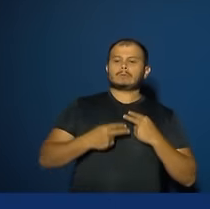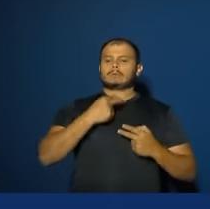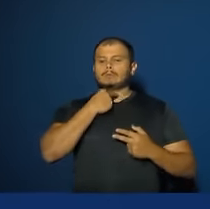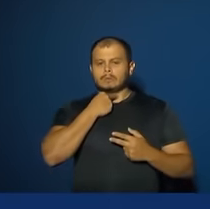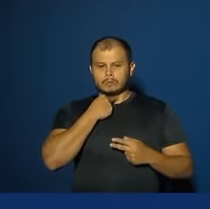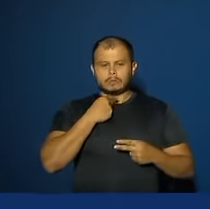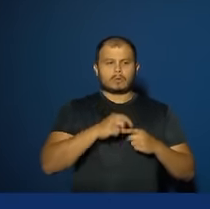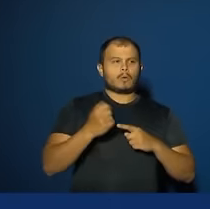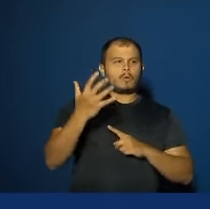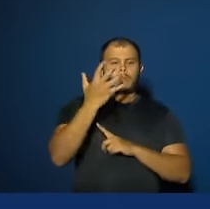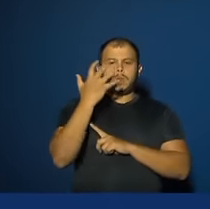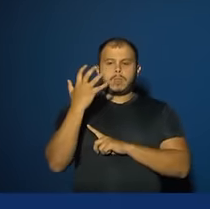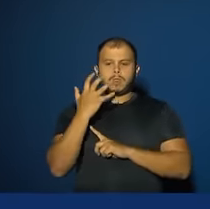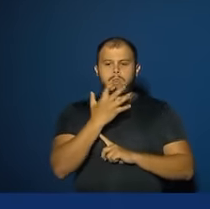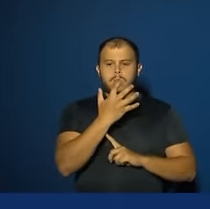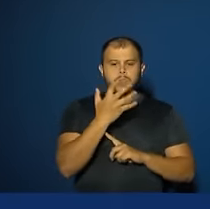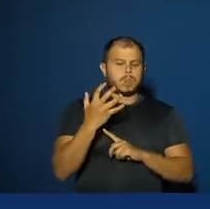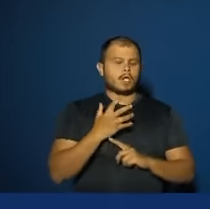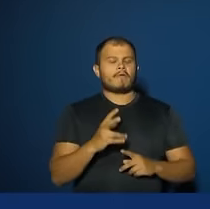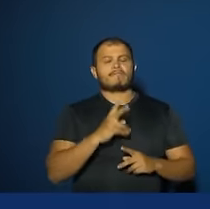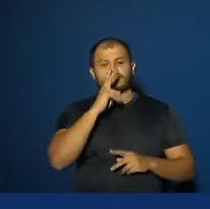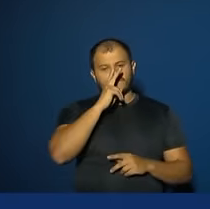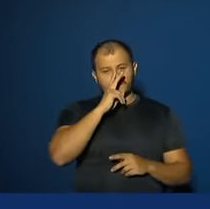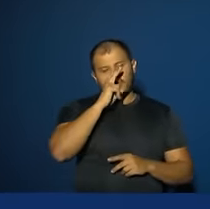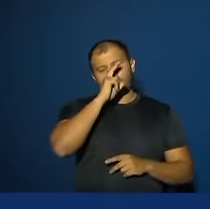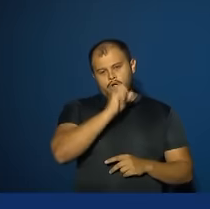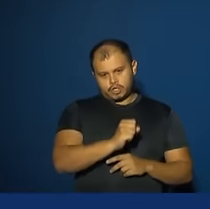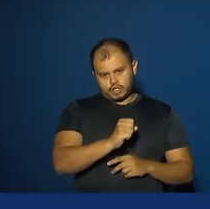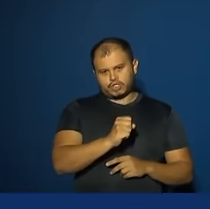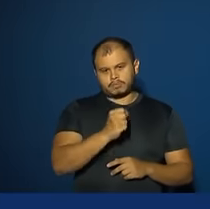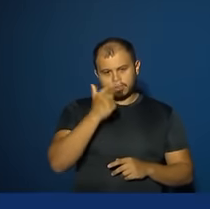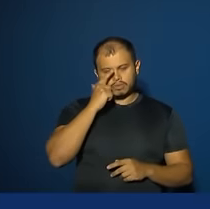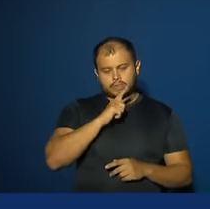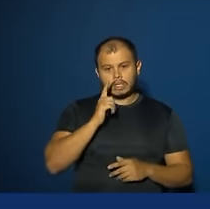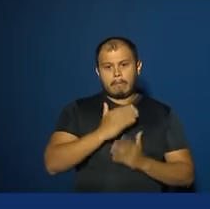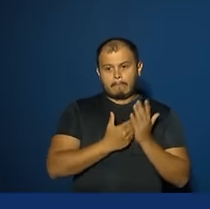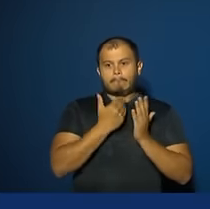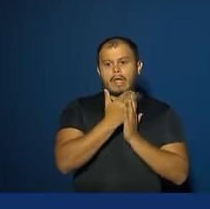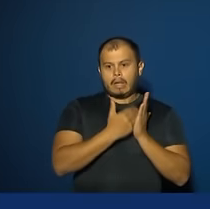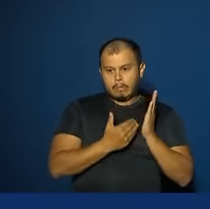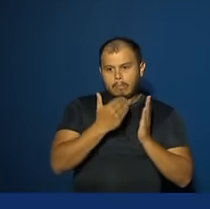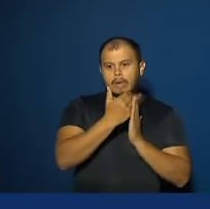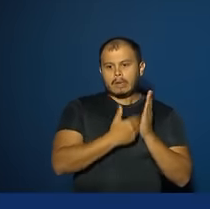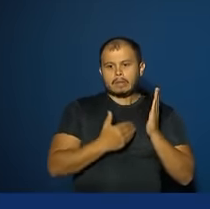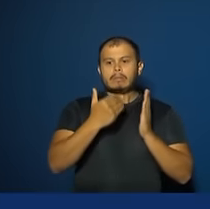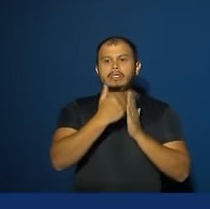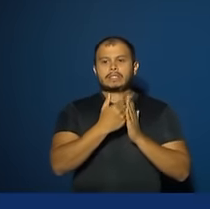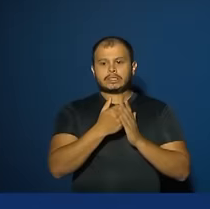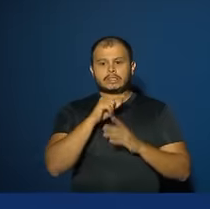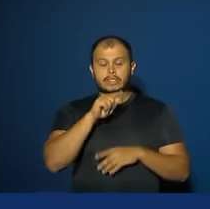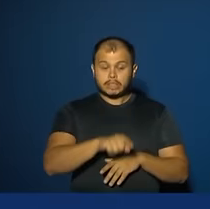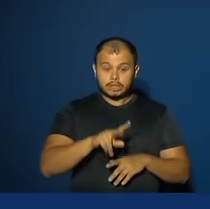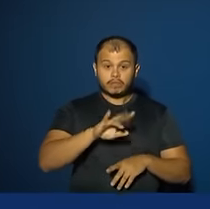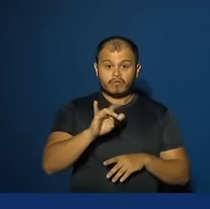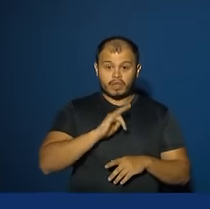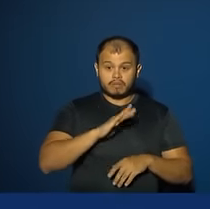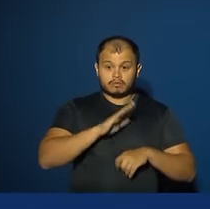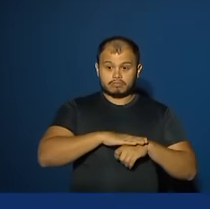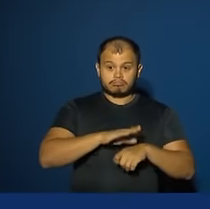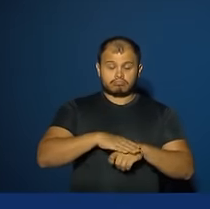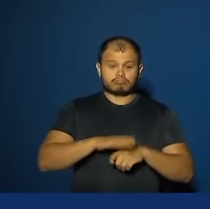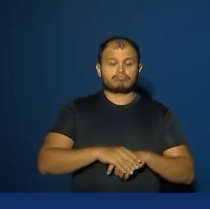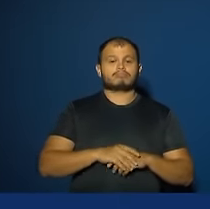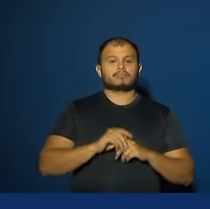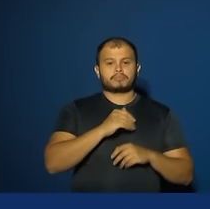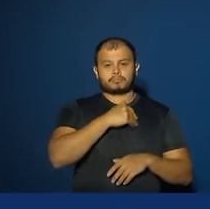por pressões muito, muito fortes para entregar mais, entregar mais, entregar mais, que é isso que o distinto